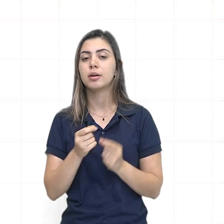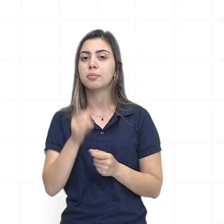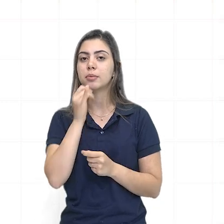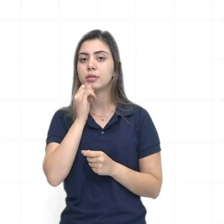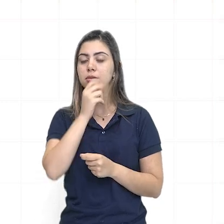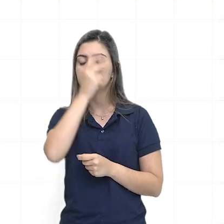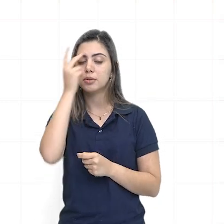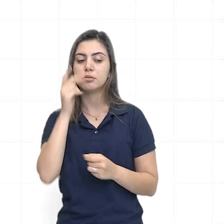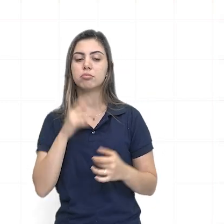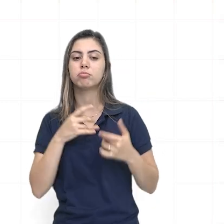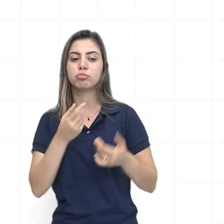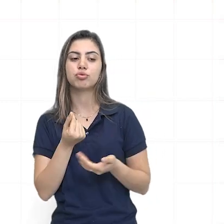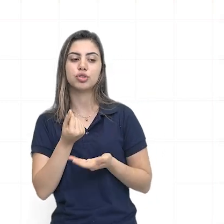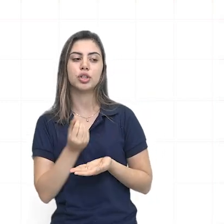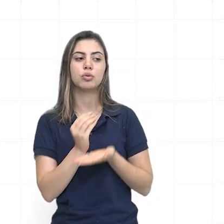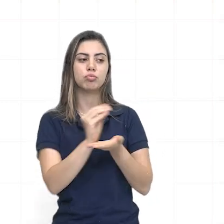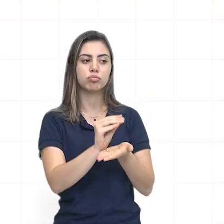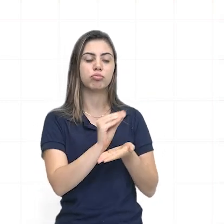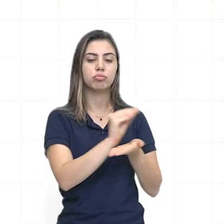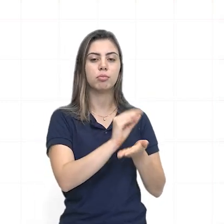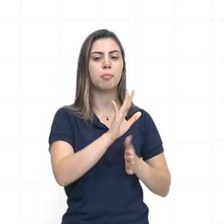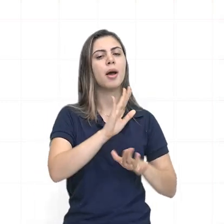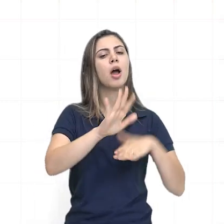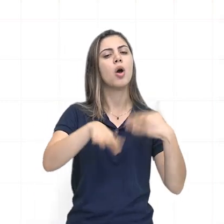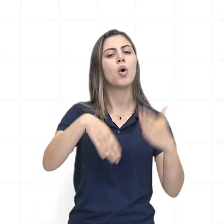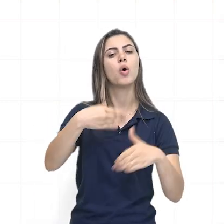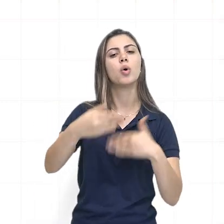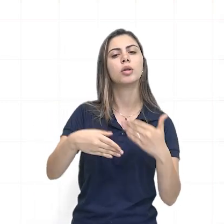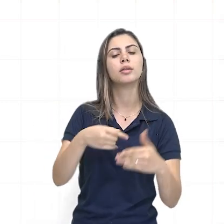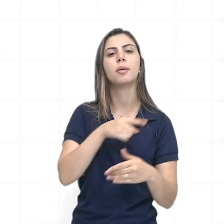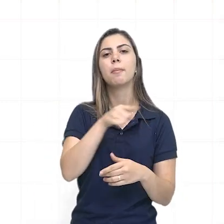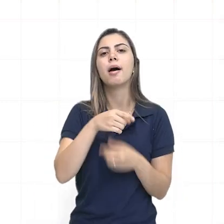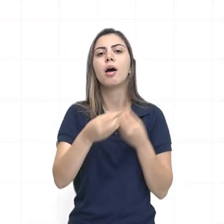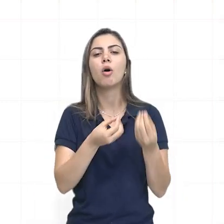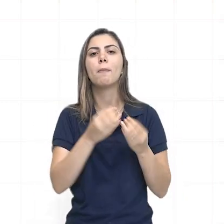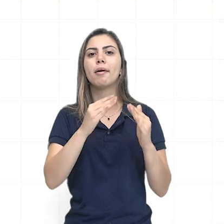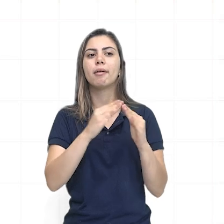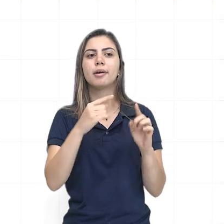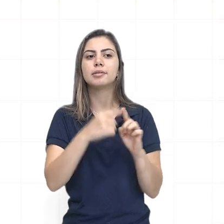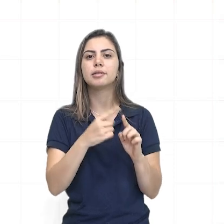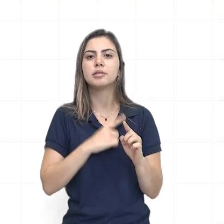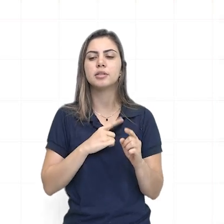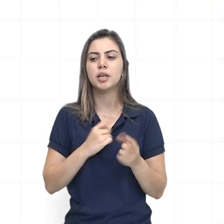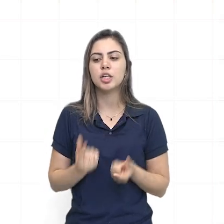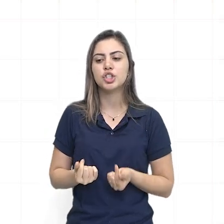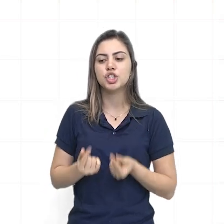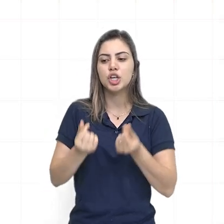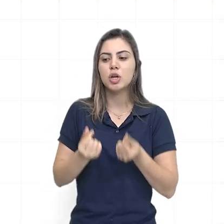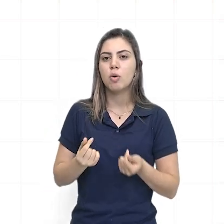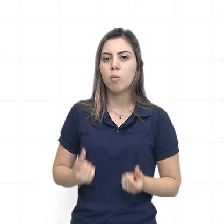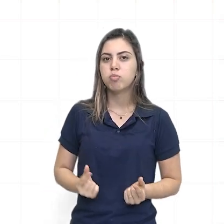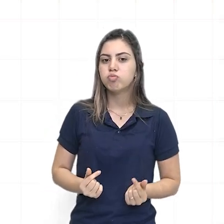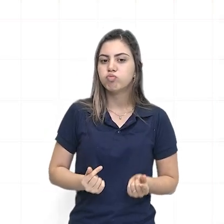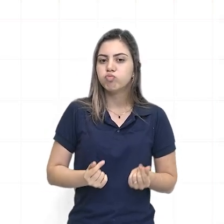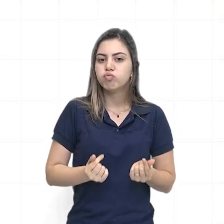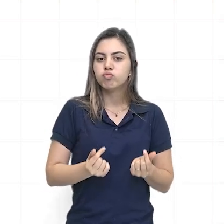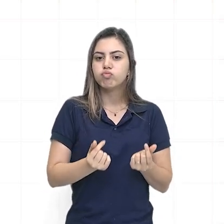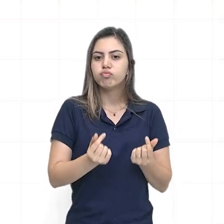fiéis. Posteriormente, ela passou a acumular, né, esse patrimônio e que